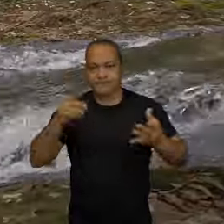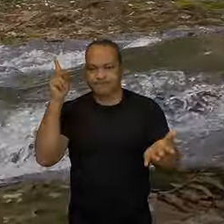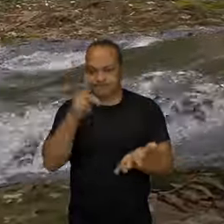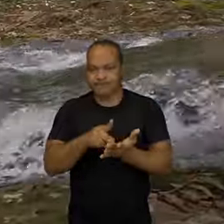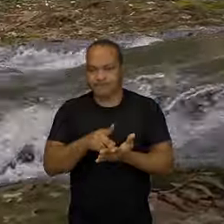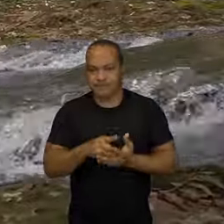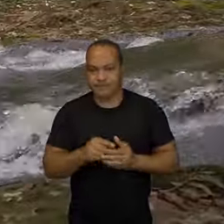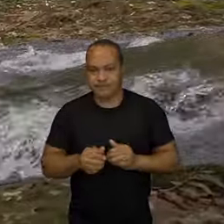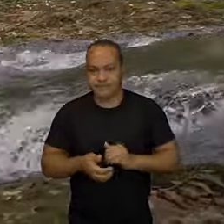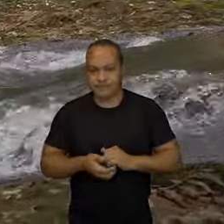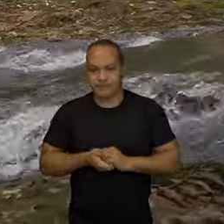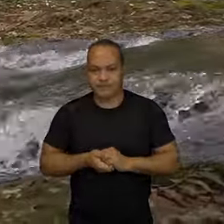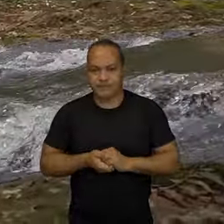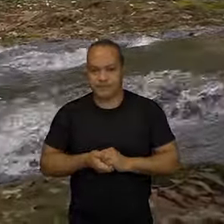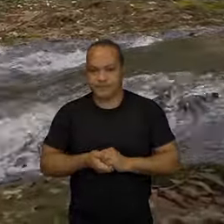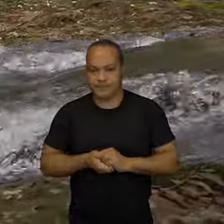ali.